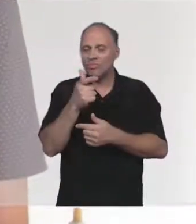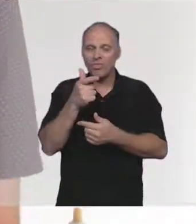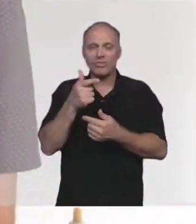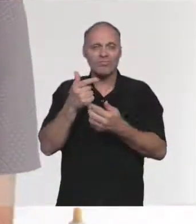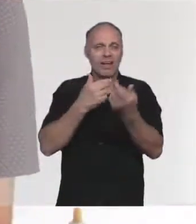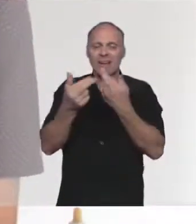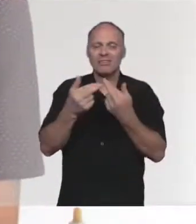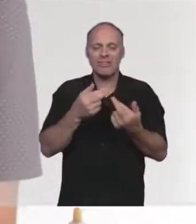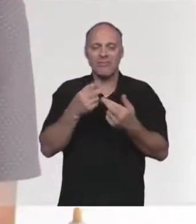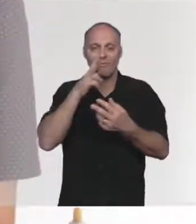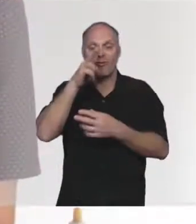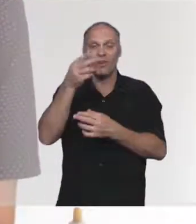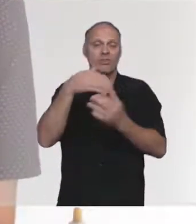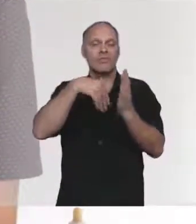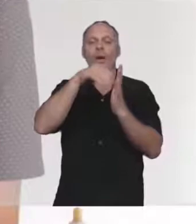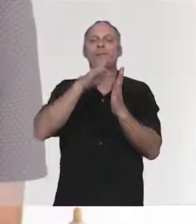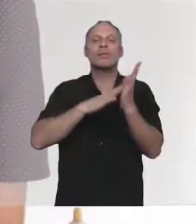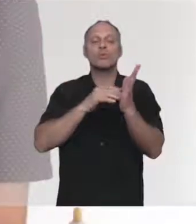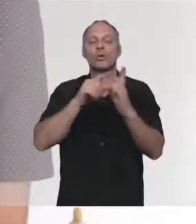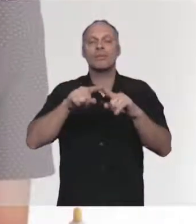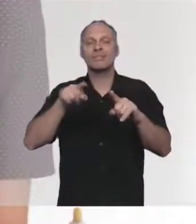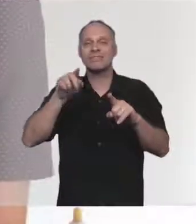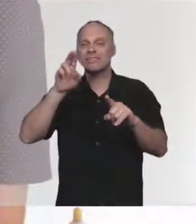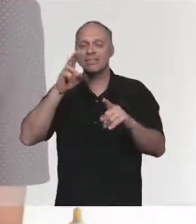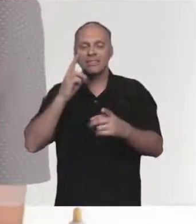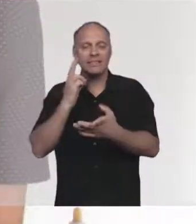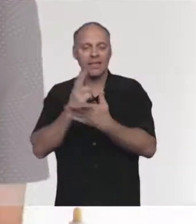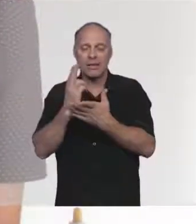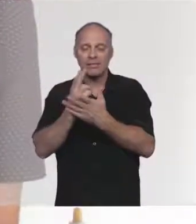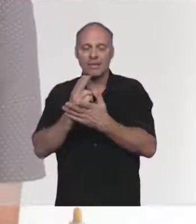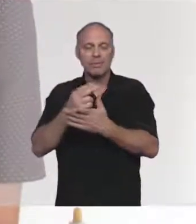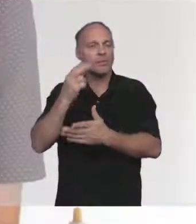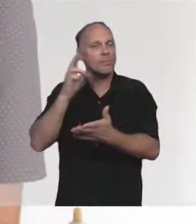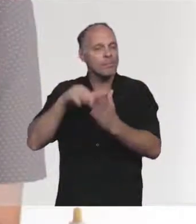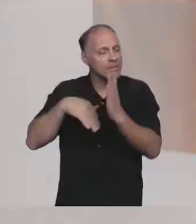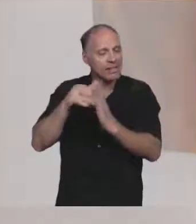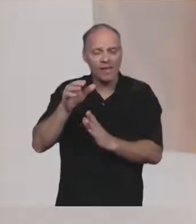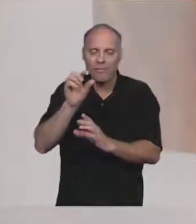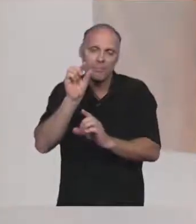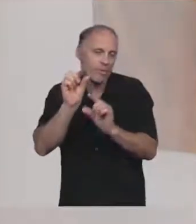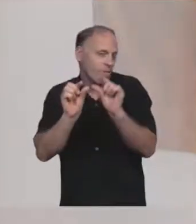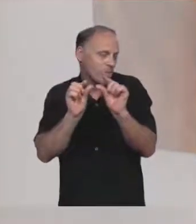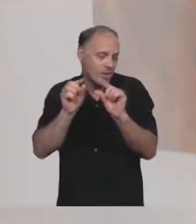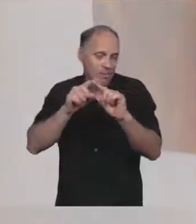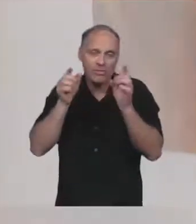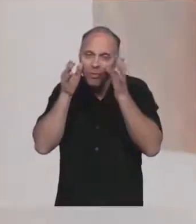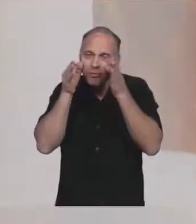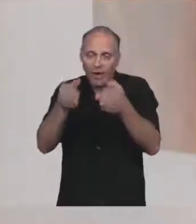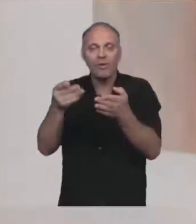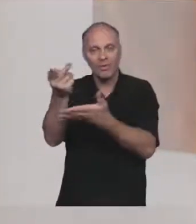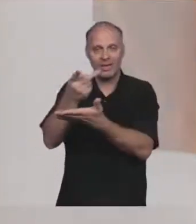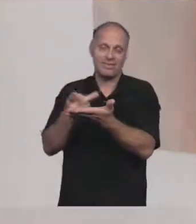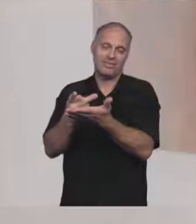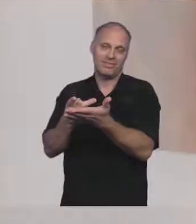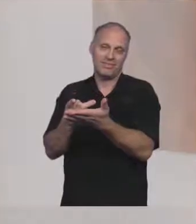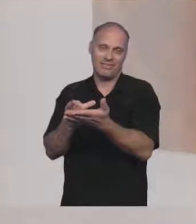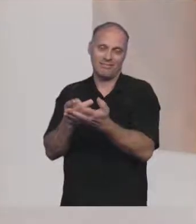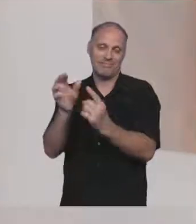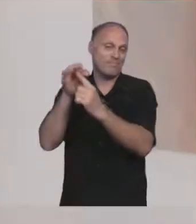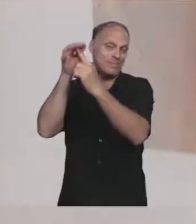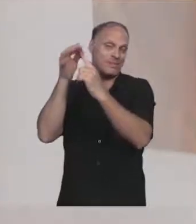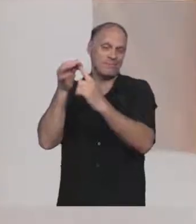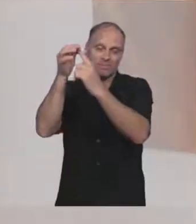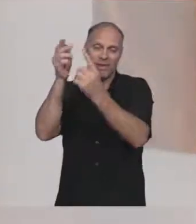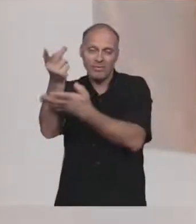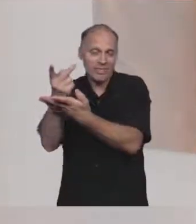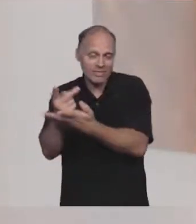relação com a pintura, mas ao mesmo tempo eu nunca deixei de pintar. Mas o meu foco principal era o desenho. Mas eu nunca